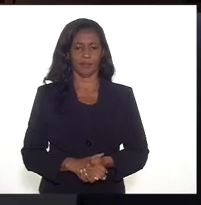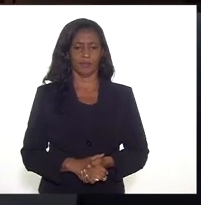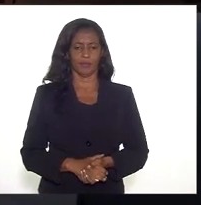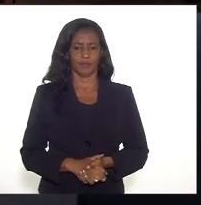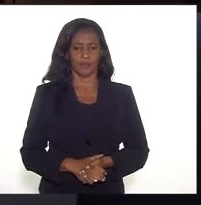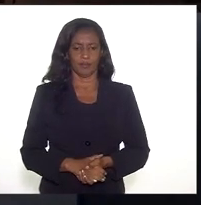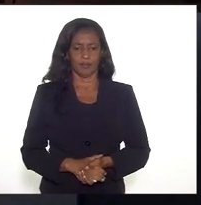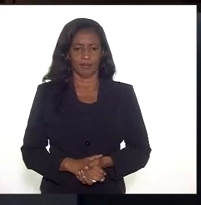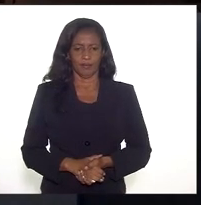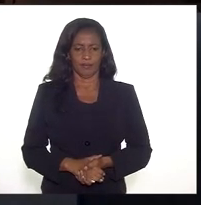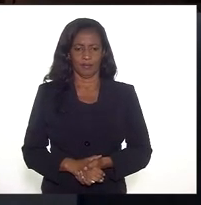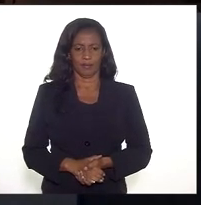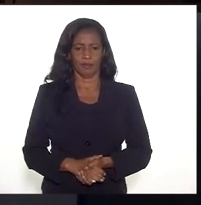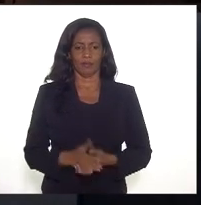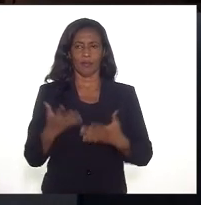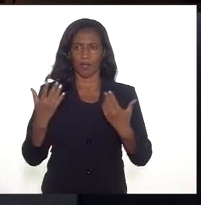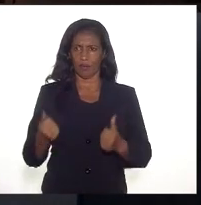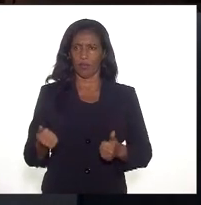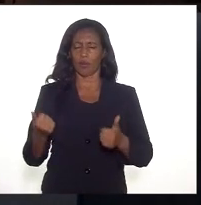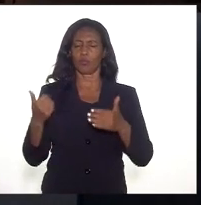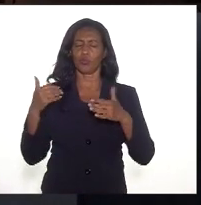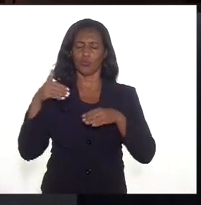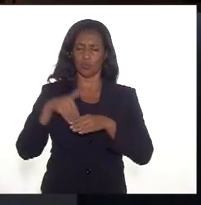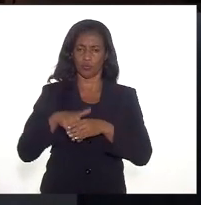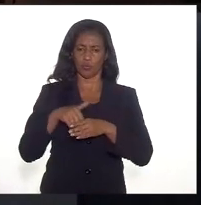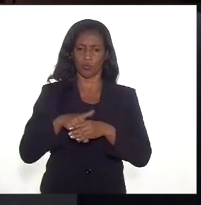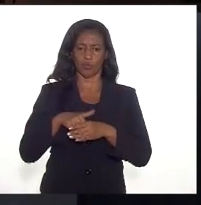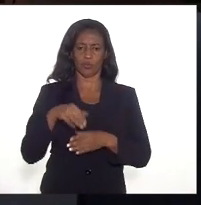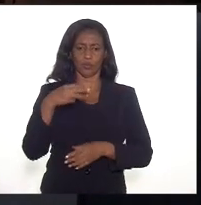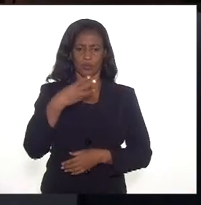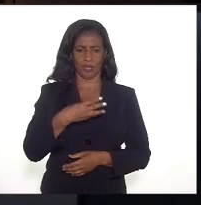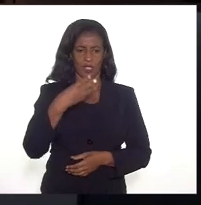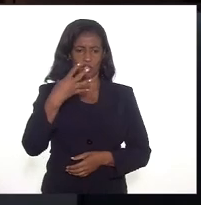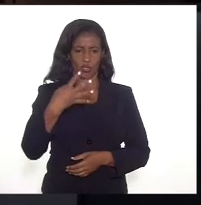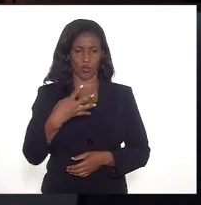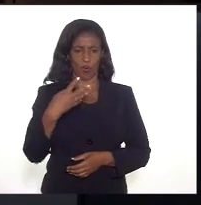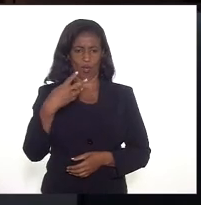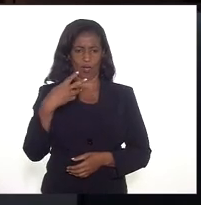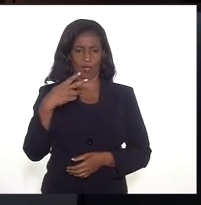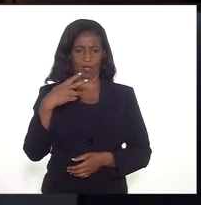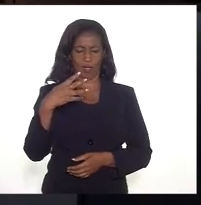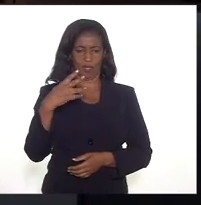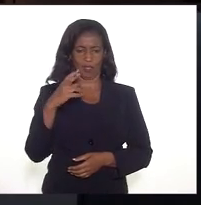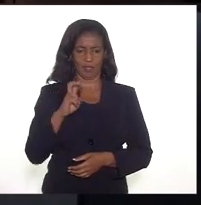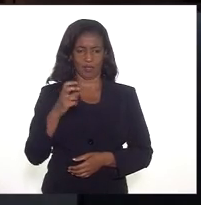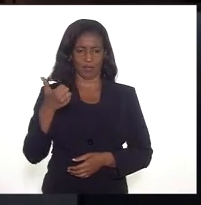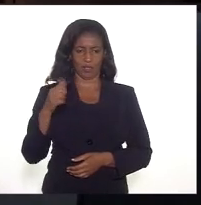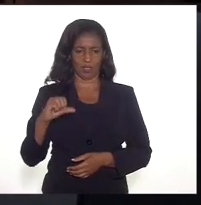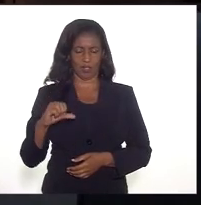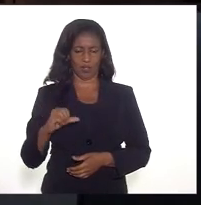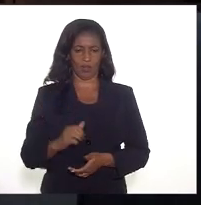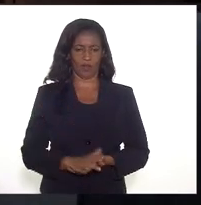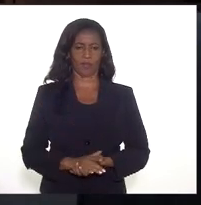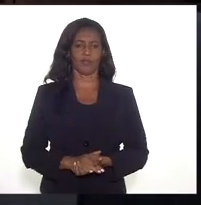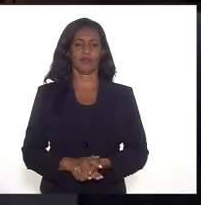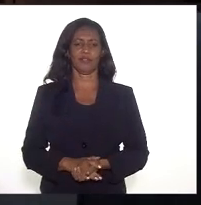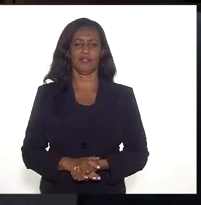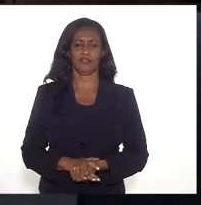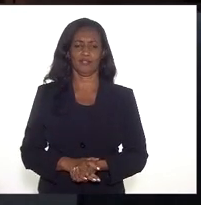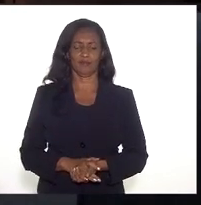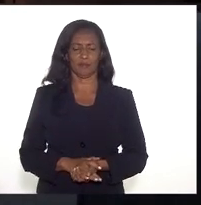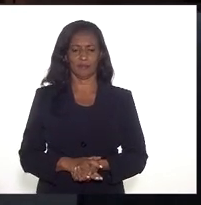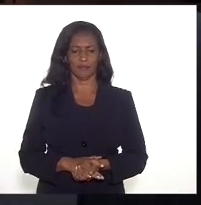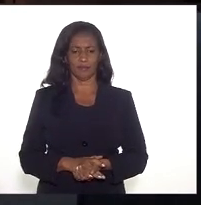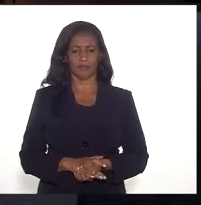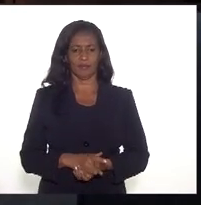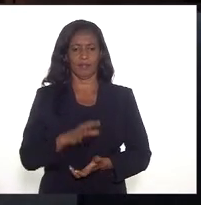aprovada. Vamos votar o 3425 de 19, perdão, 345 de 19, de autoria da